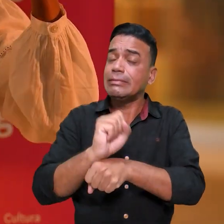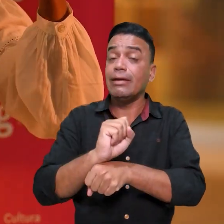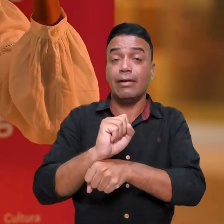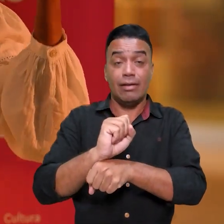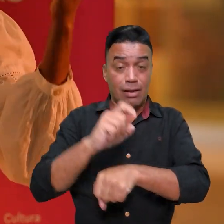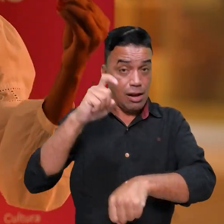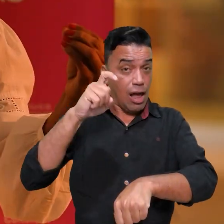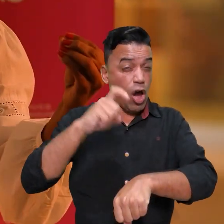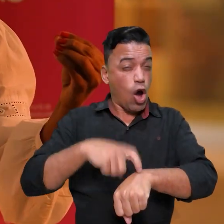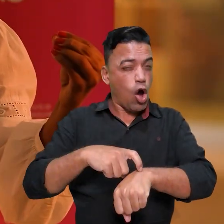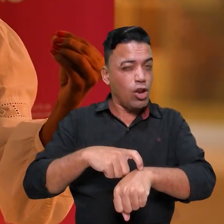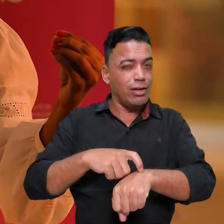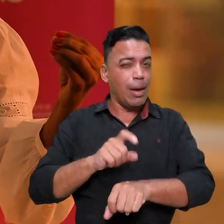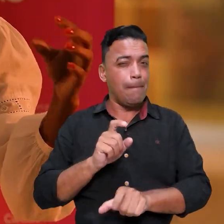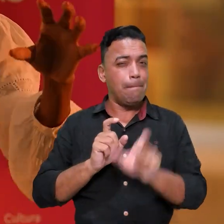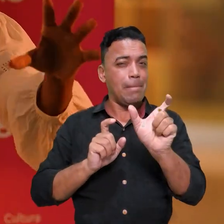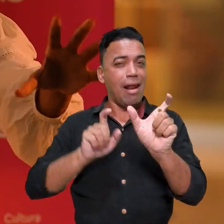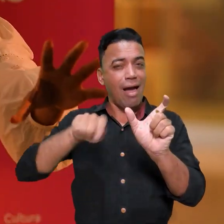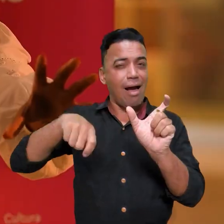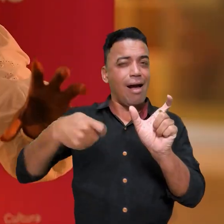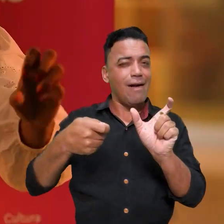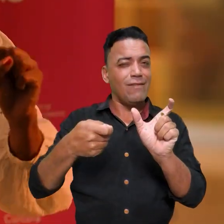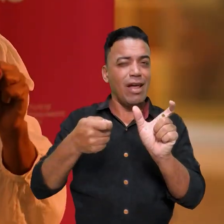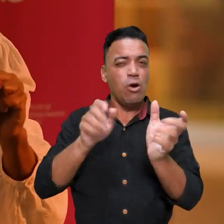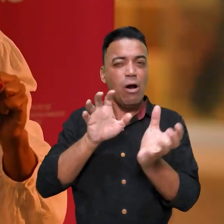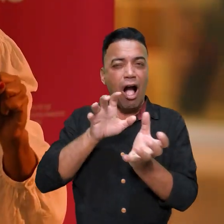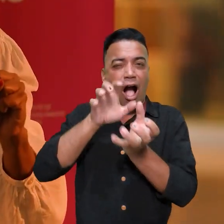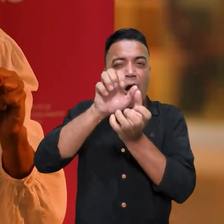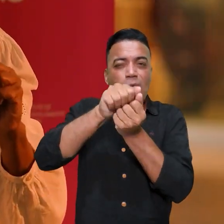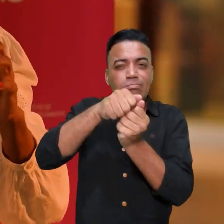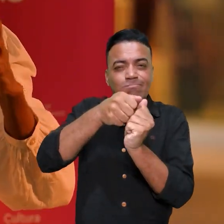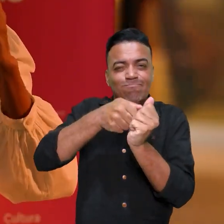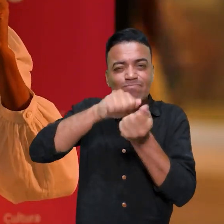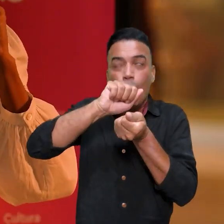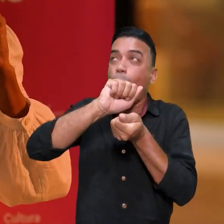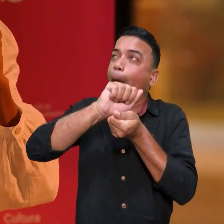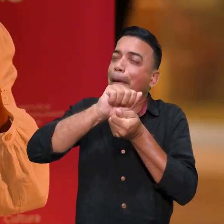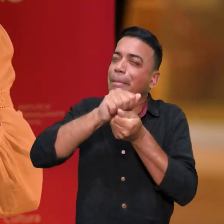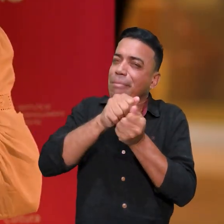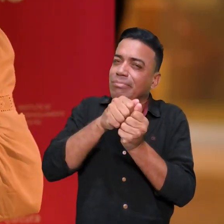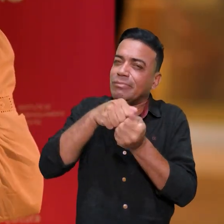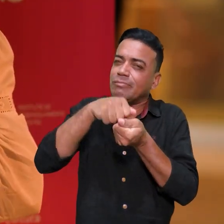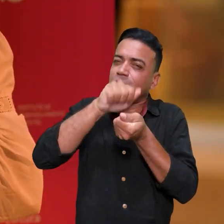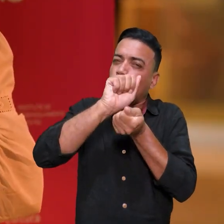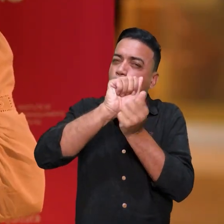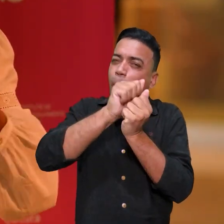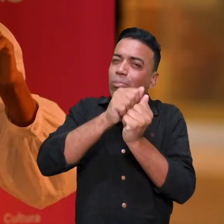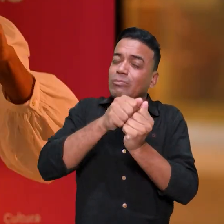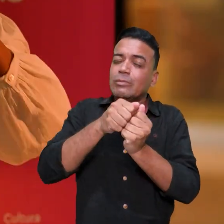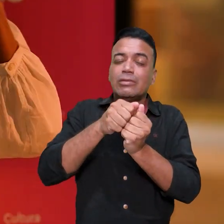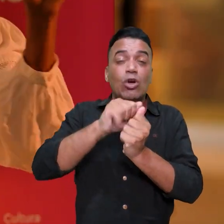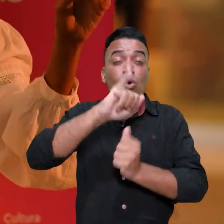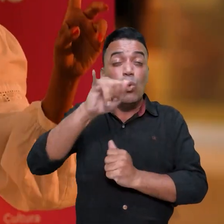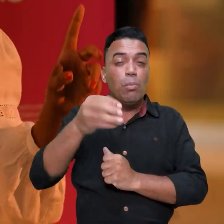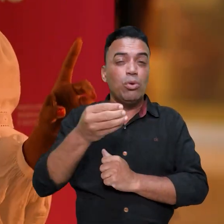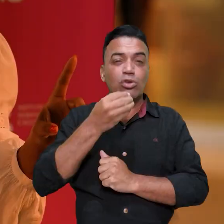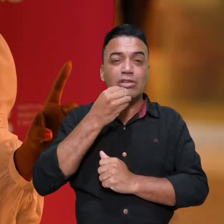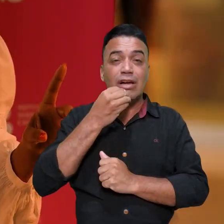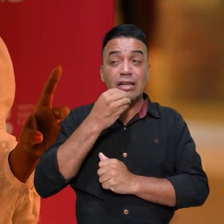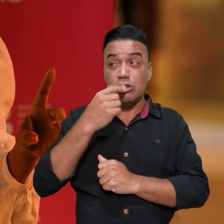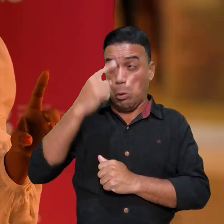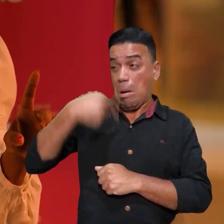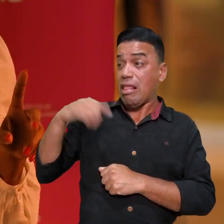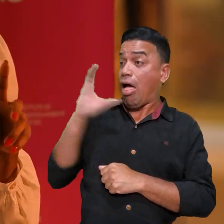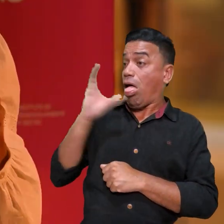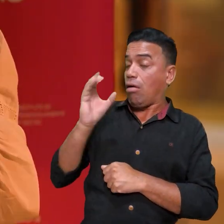eu morder a palavra, quando eu chegar lá, quando eu tiver essa oportunidade, não me